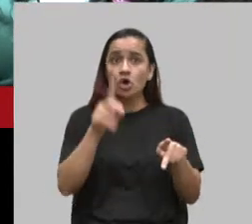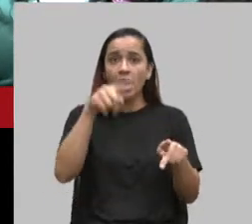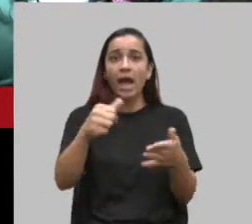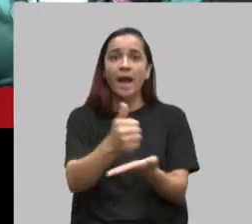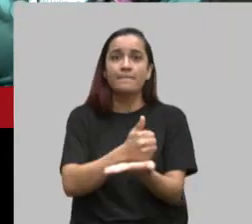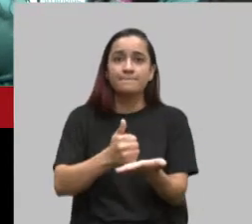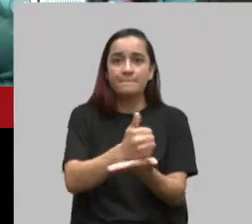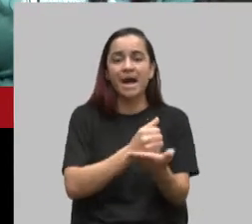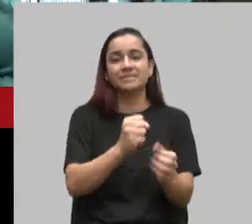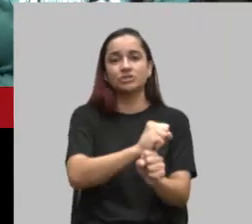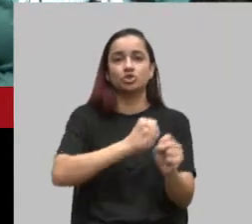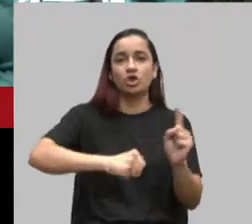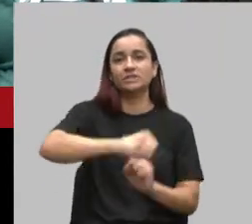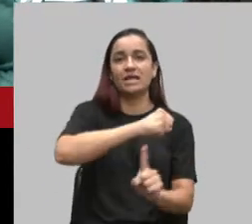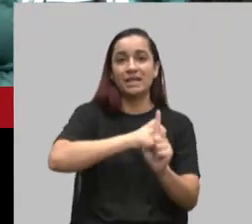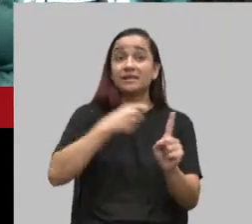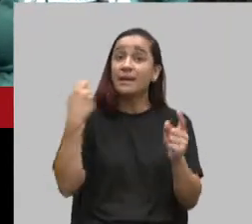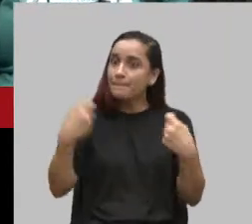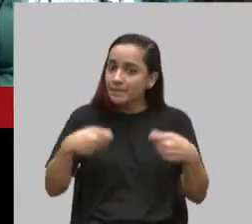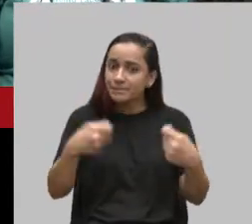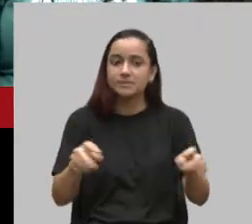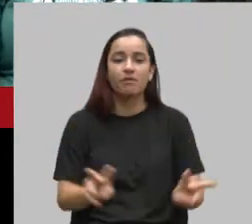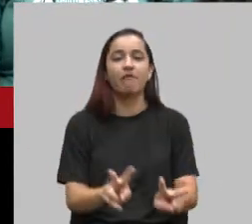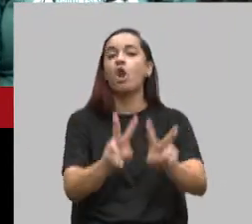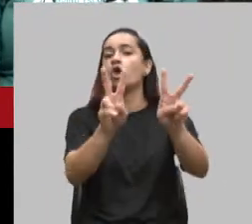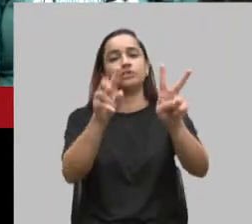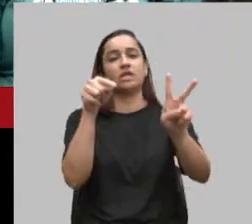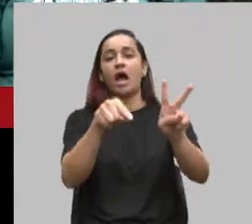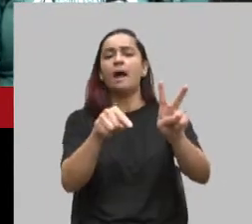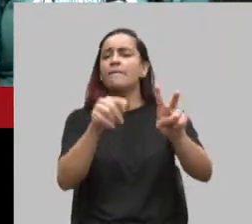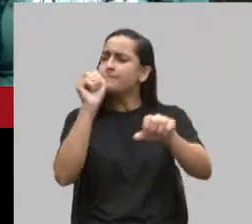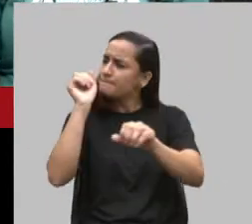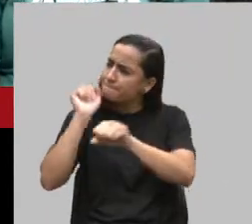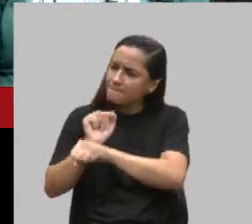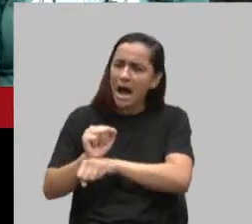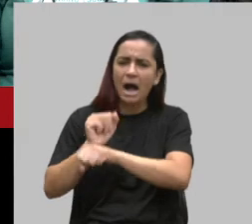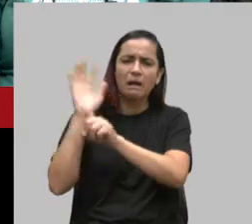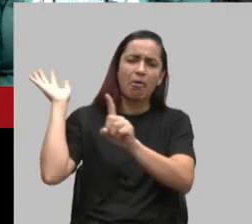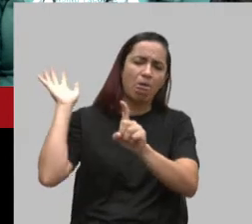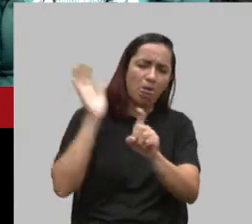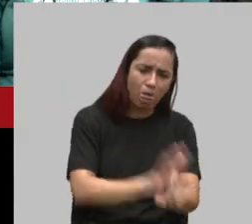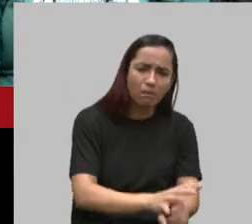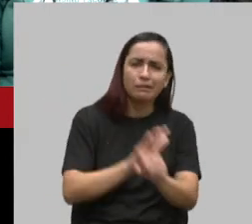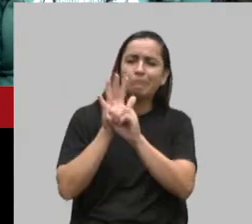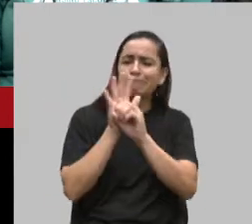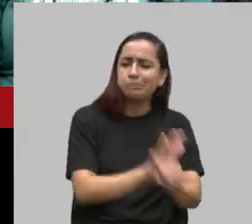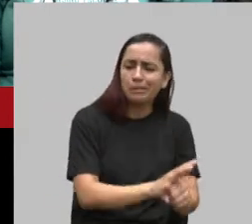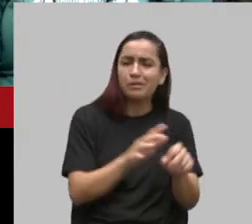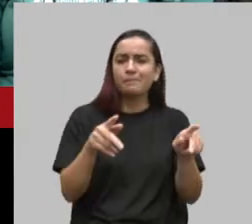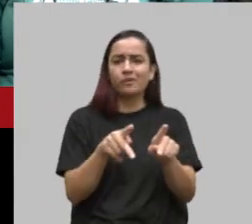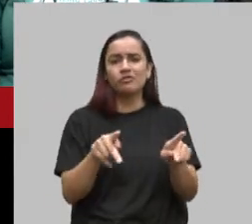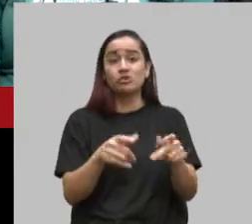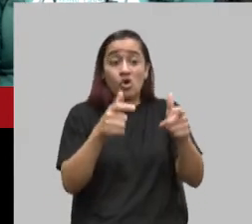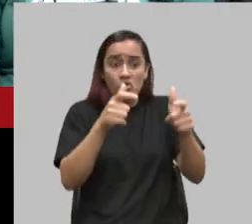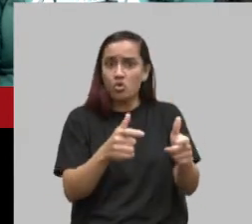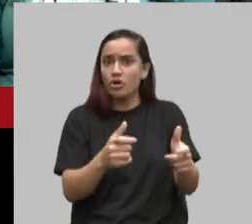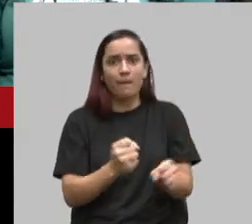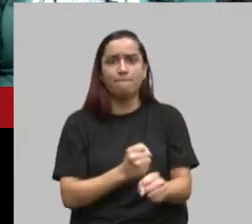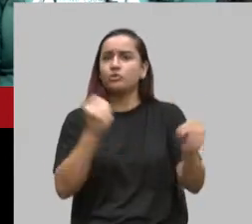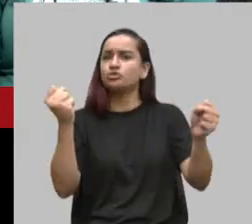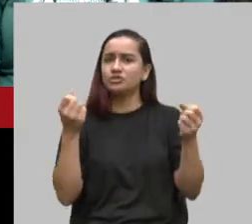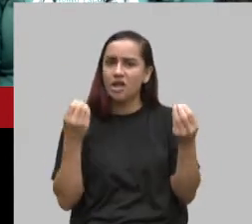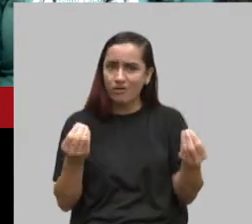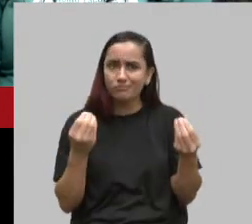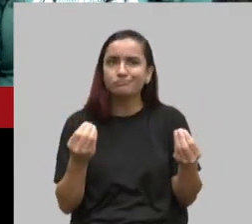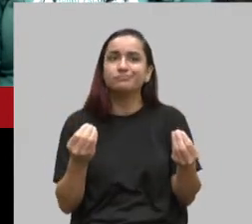da gente começar a sua valorização chega dos professores serem humilhados serem colocados em lugares que nunca deveriam ser colocados chegou a hora